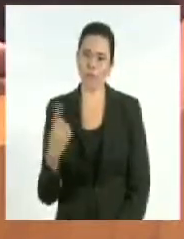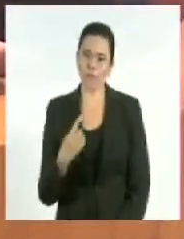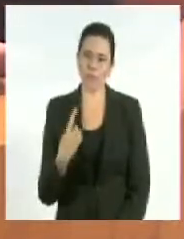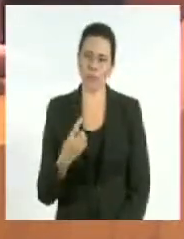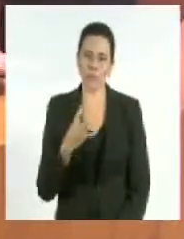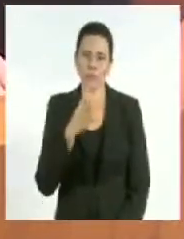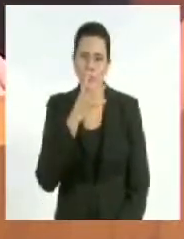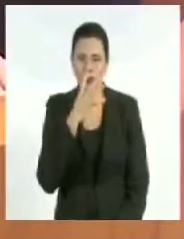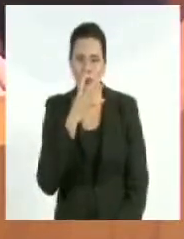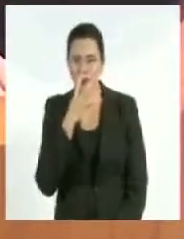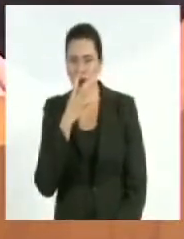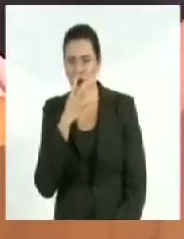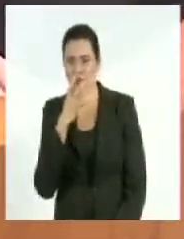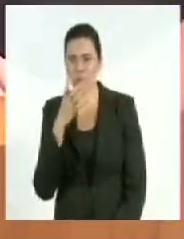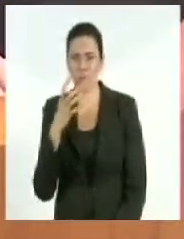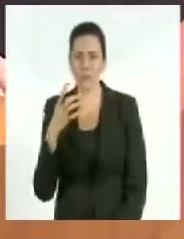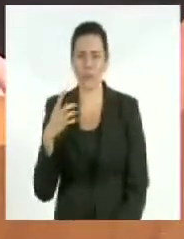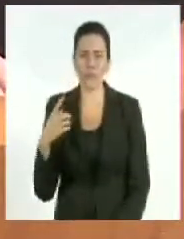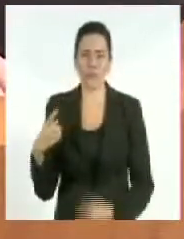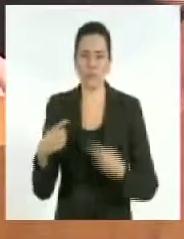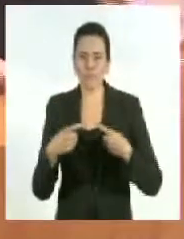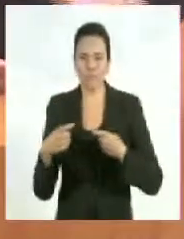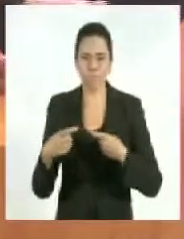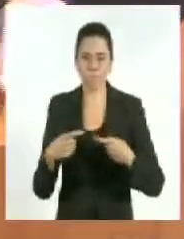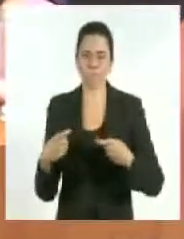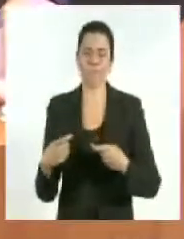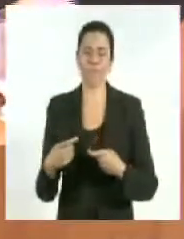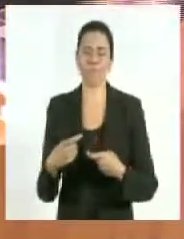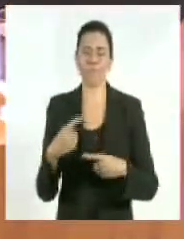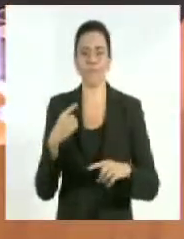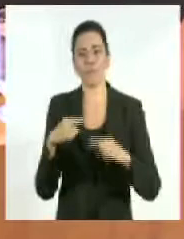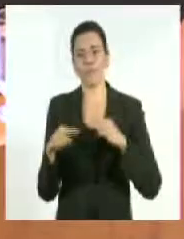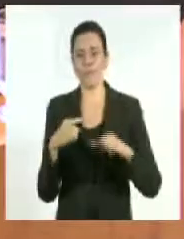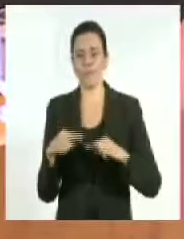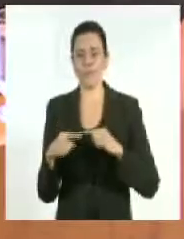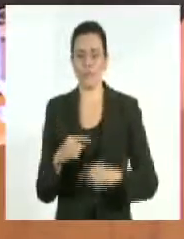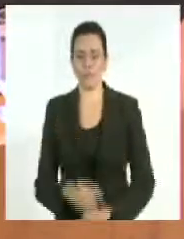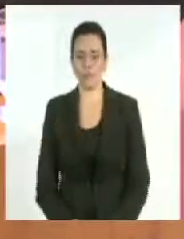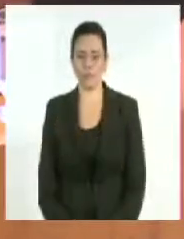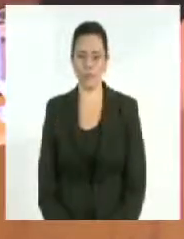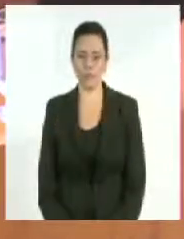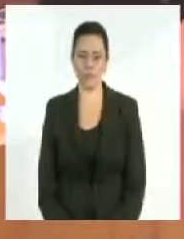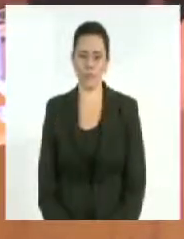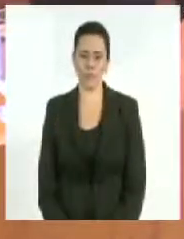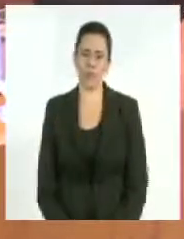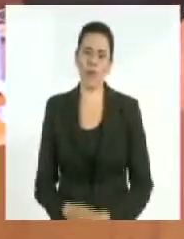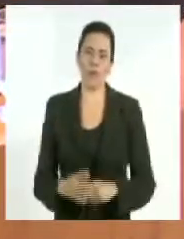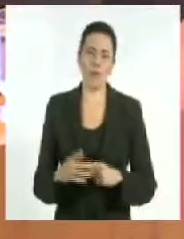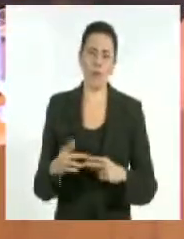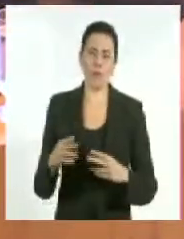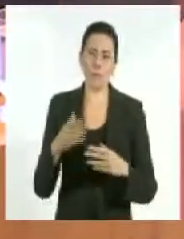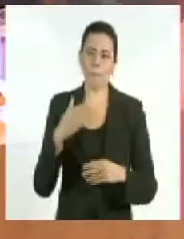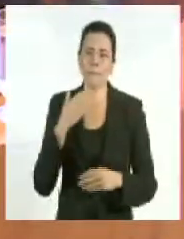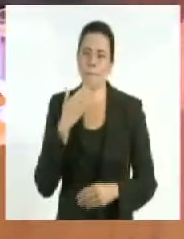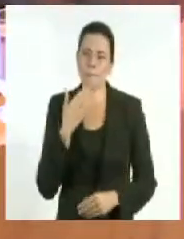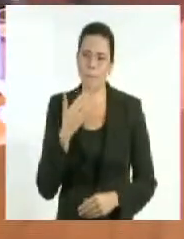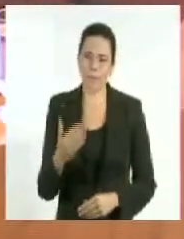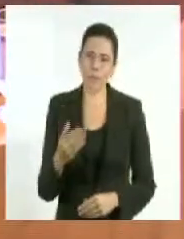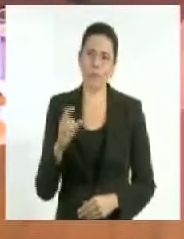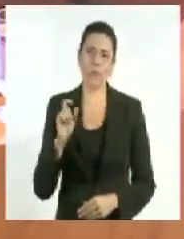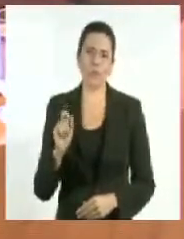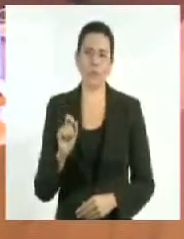disputas políticas, de demandas que não foram atendidas em governos